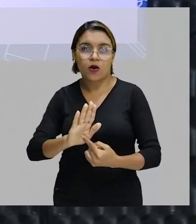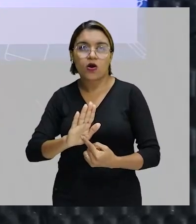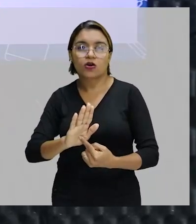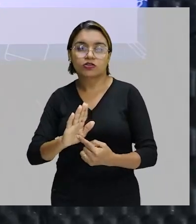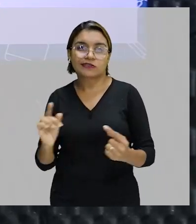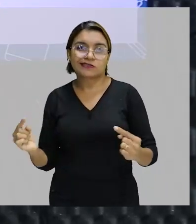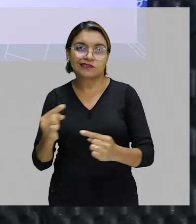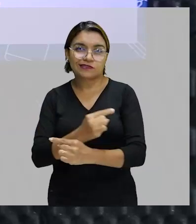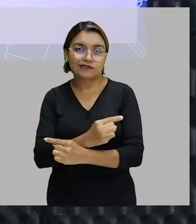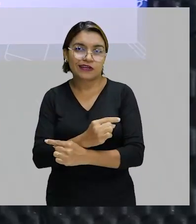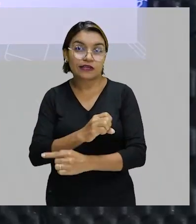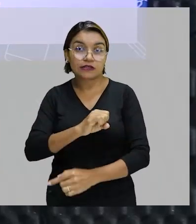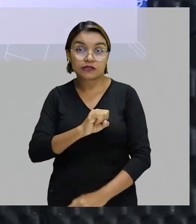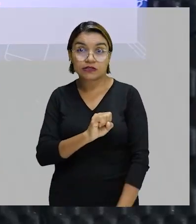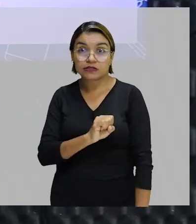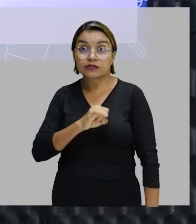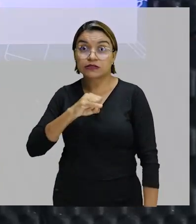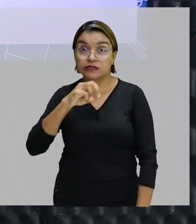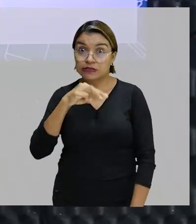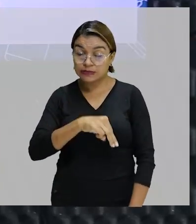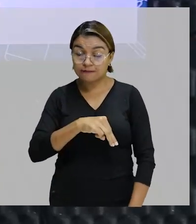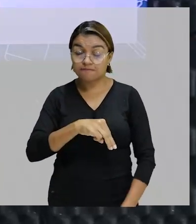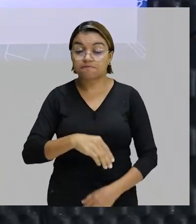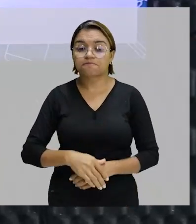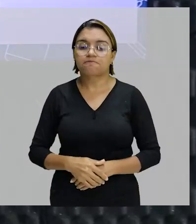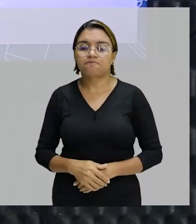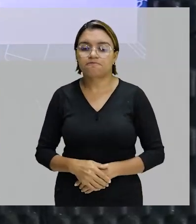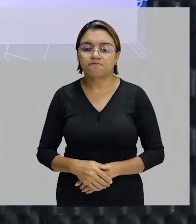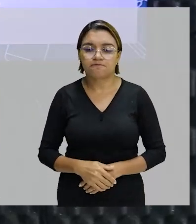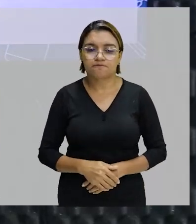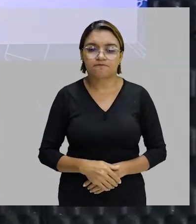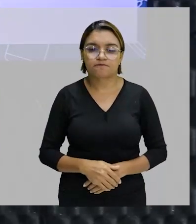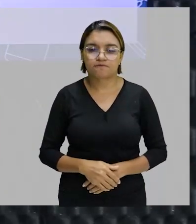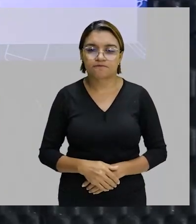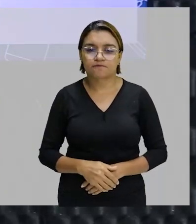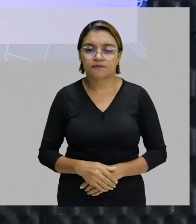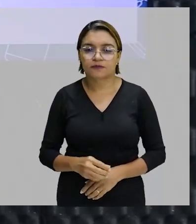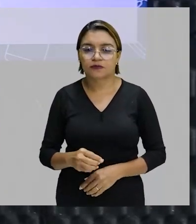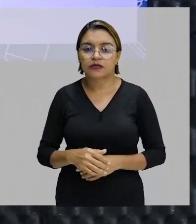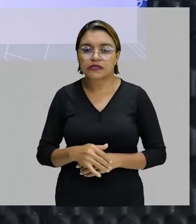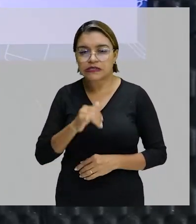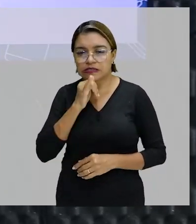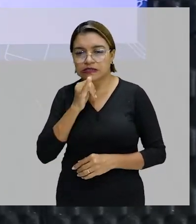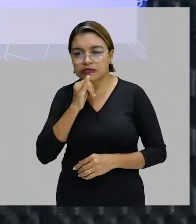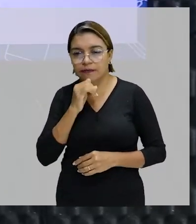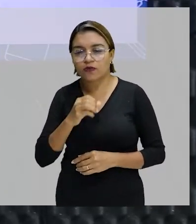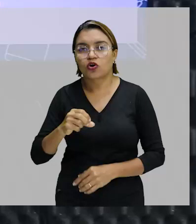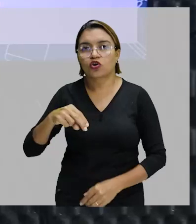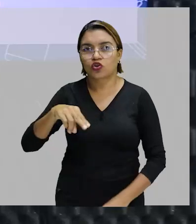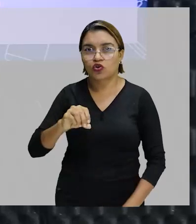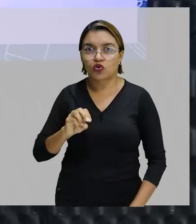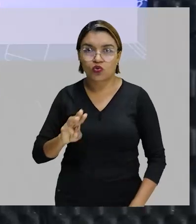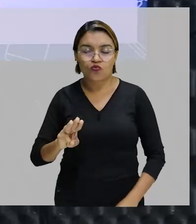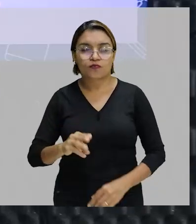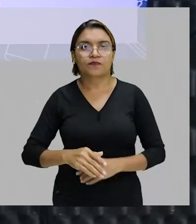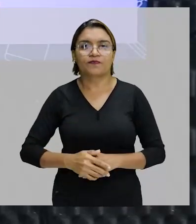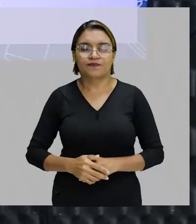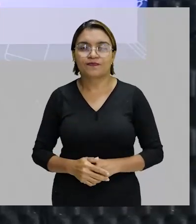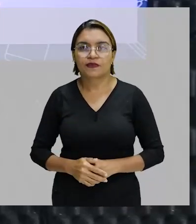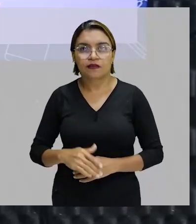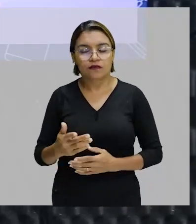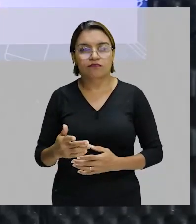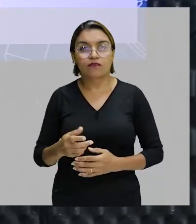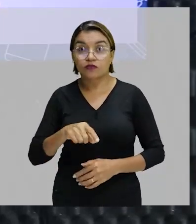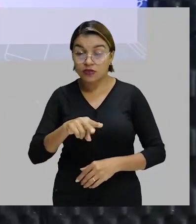a oposição ao sim, aquele não seco. Do you like chocolate? No. Você gosta de chocolate? Não, tá? Então,